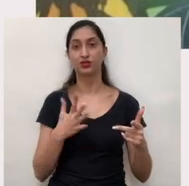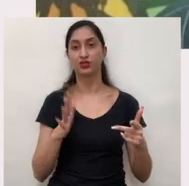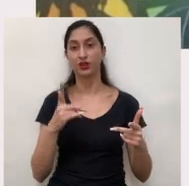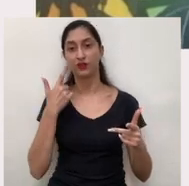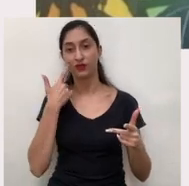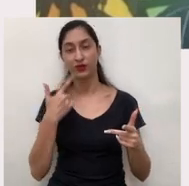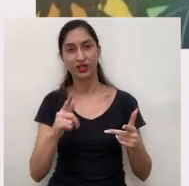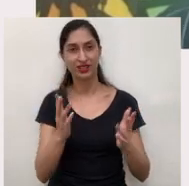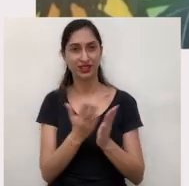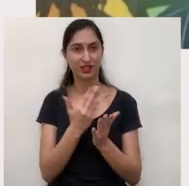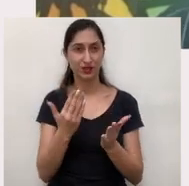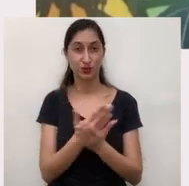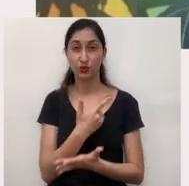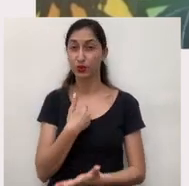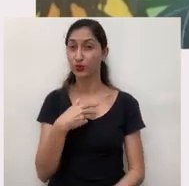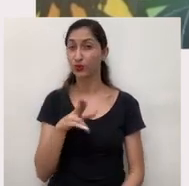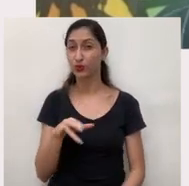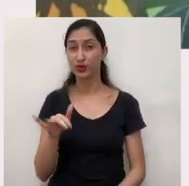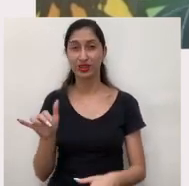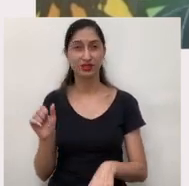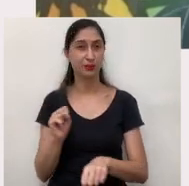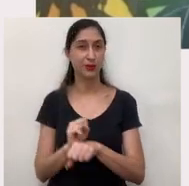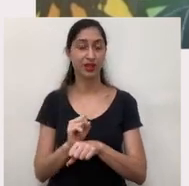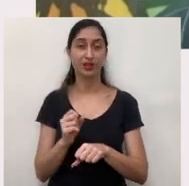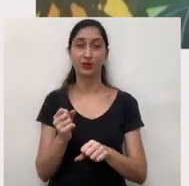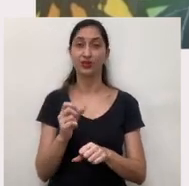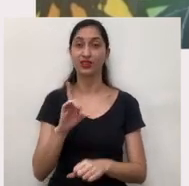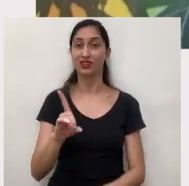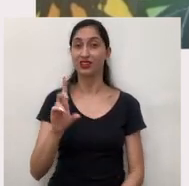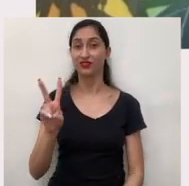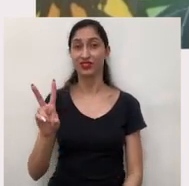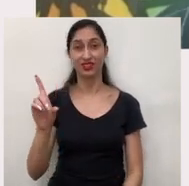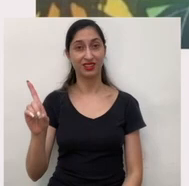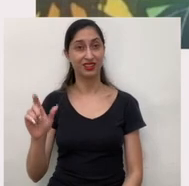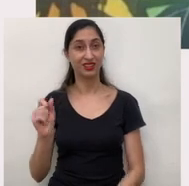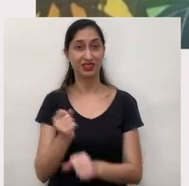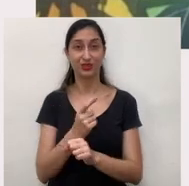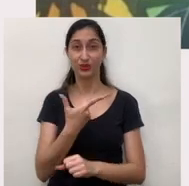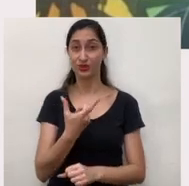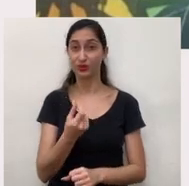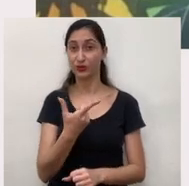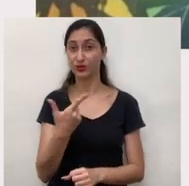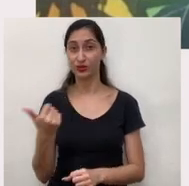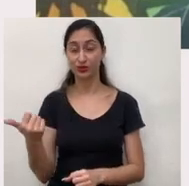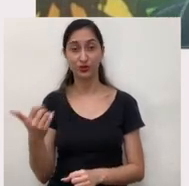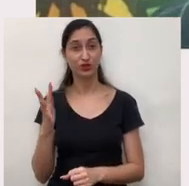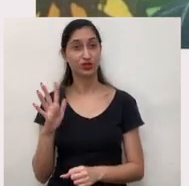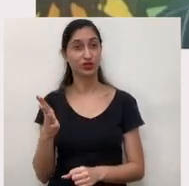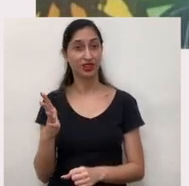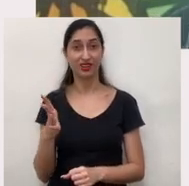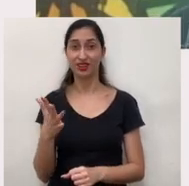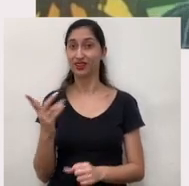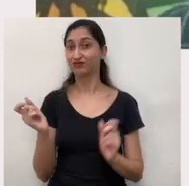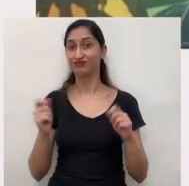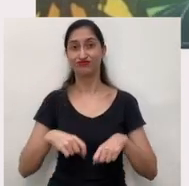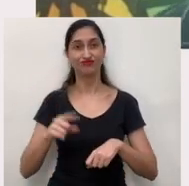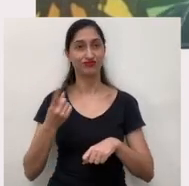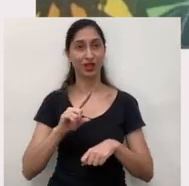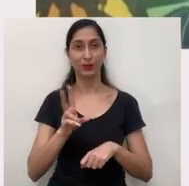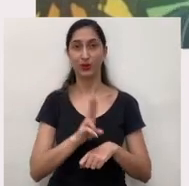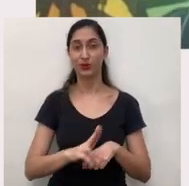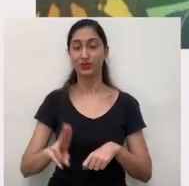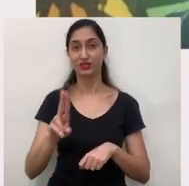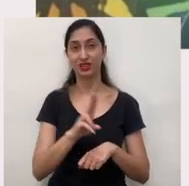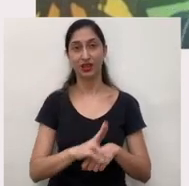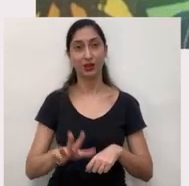né? Eu nunca podia esperar que o DVD em 2021 já não era uma mídia que usável mais, mas enfim, está lá